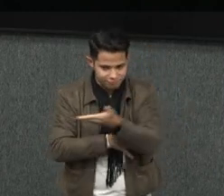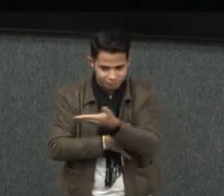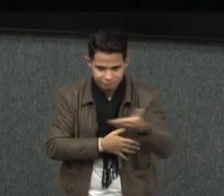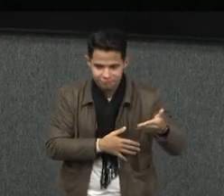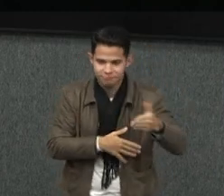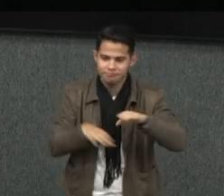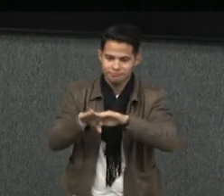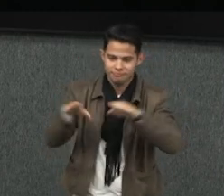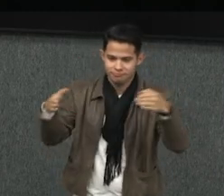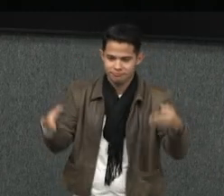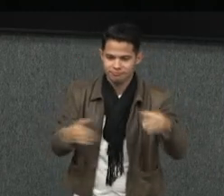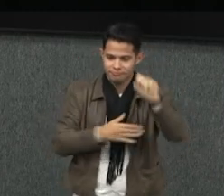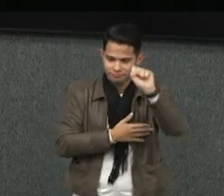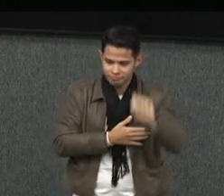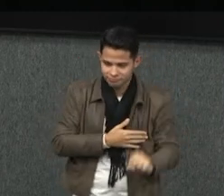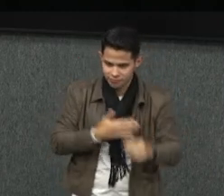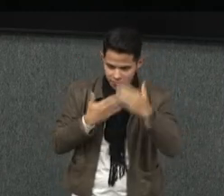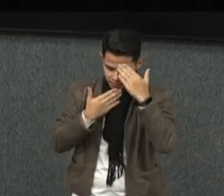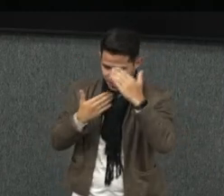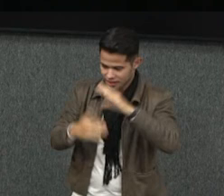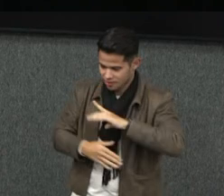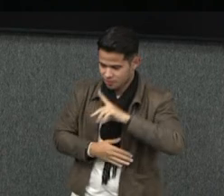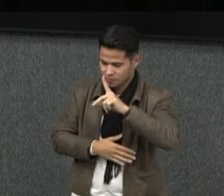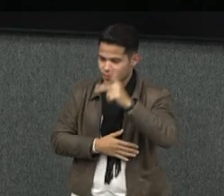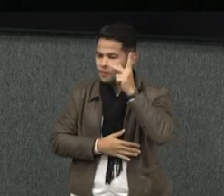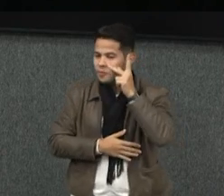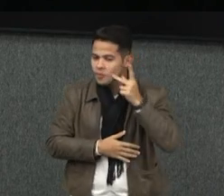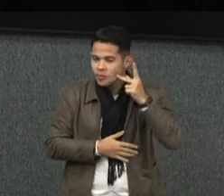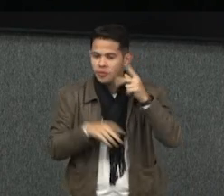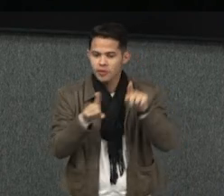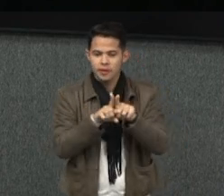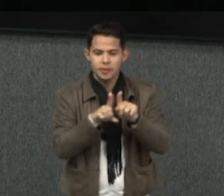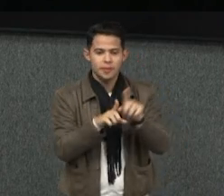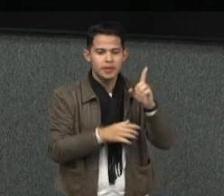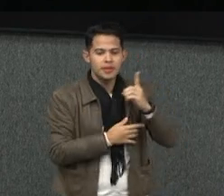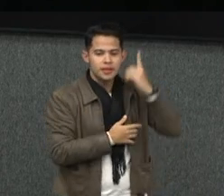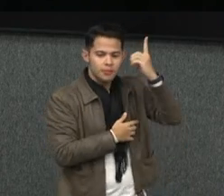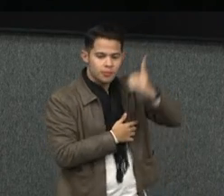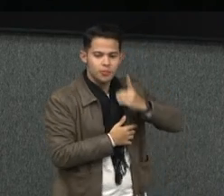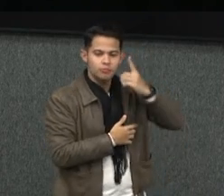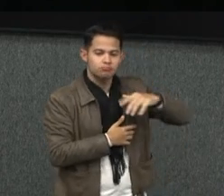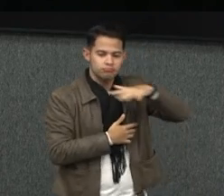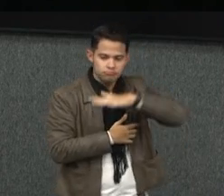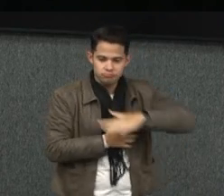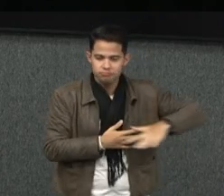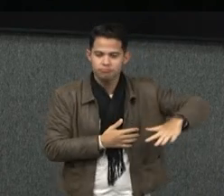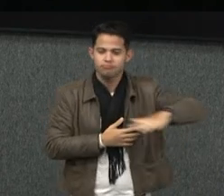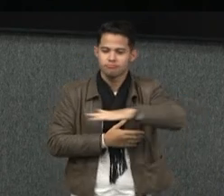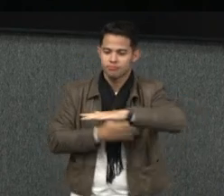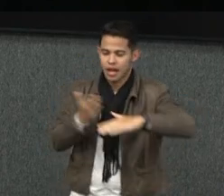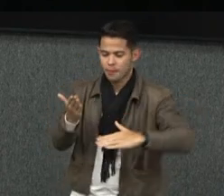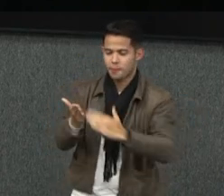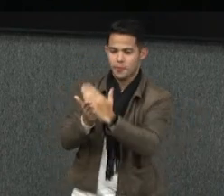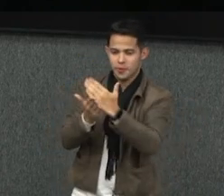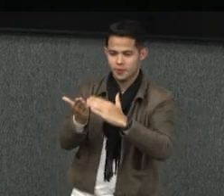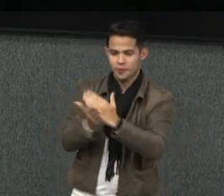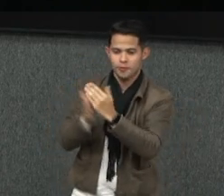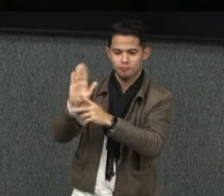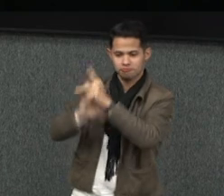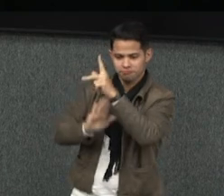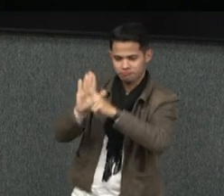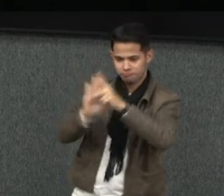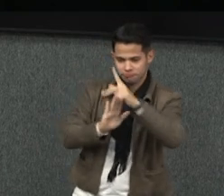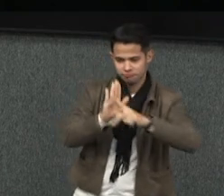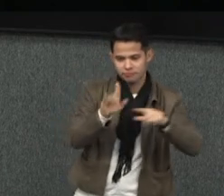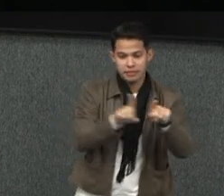Sul, agradecer ao nosso coordenador, Pepe Colasso, a todos os deputados, pela aprovação das matérias e, principalmente, pela